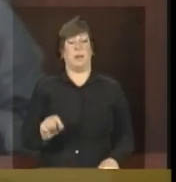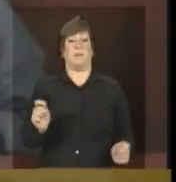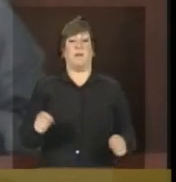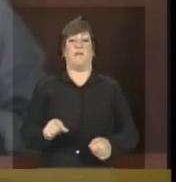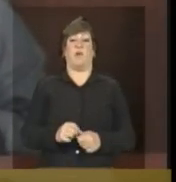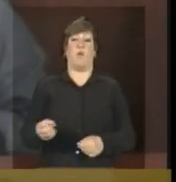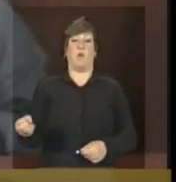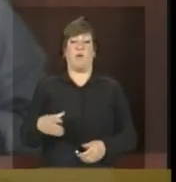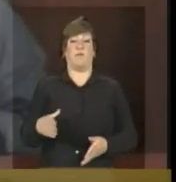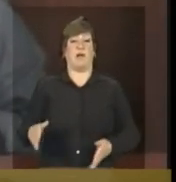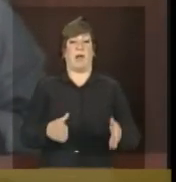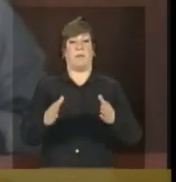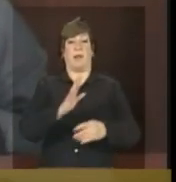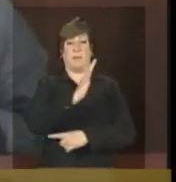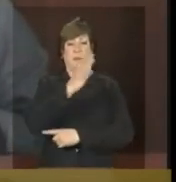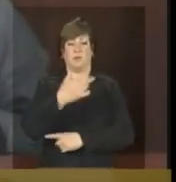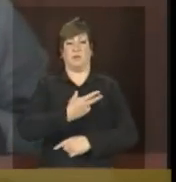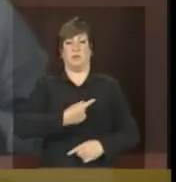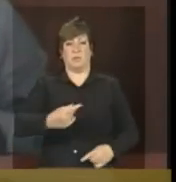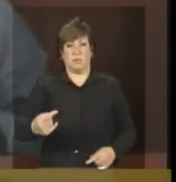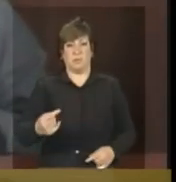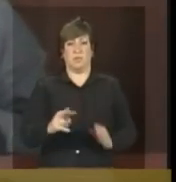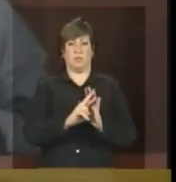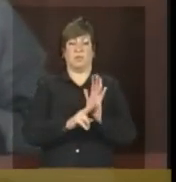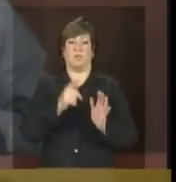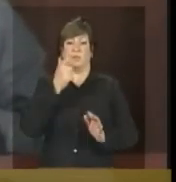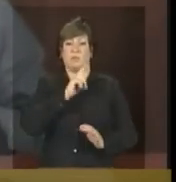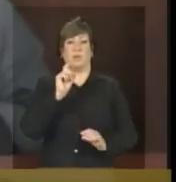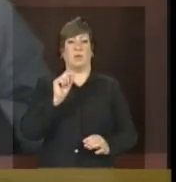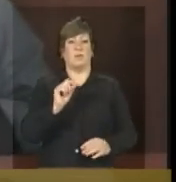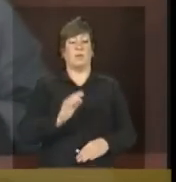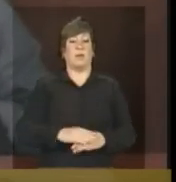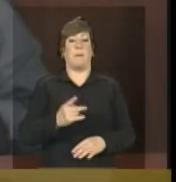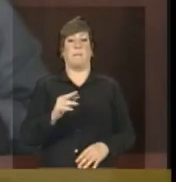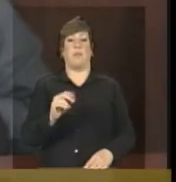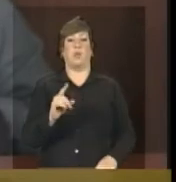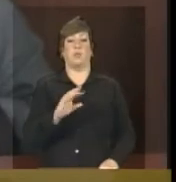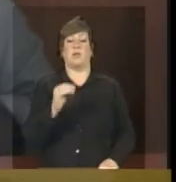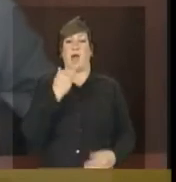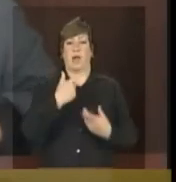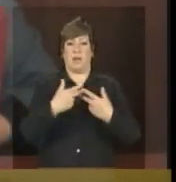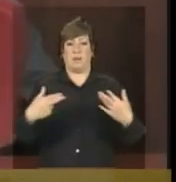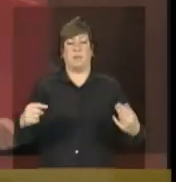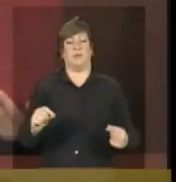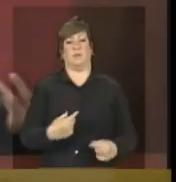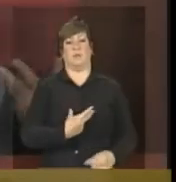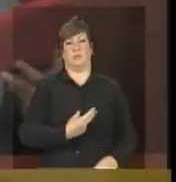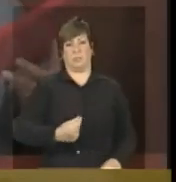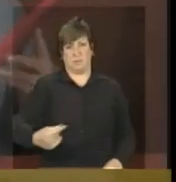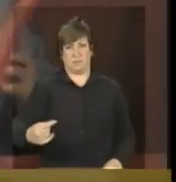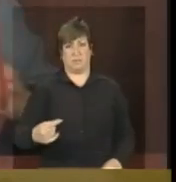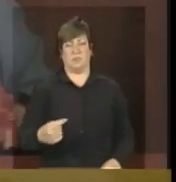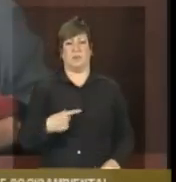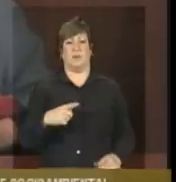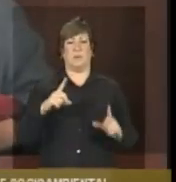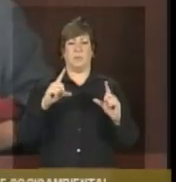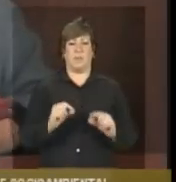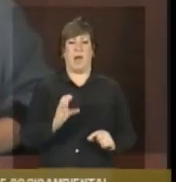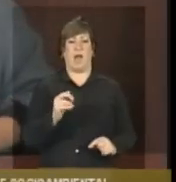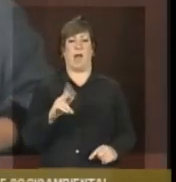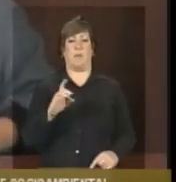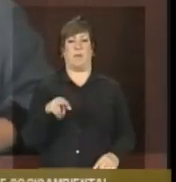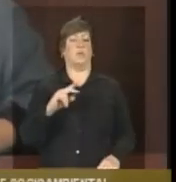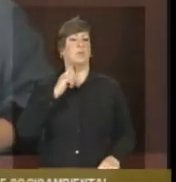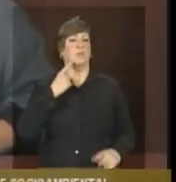novo caminho ambiental de sustentabilidade, de regularização e, mais do que isso, de produção de alimentos com sustentabilidade, com baixo carbono, do